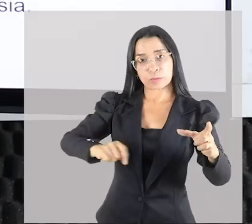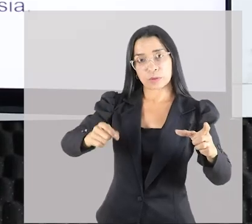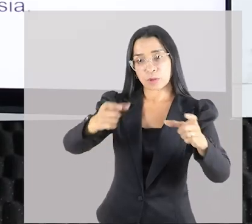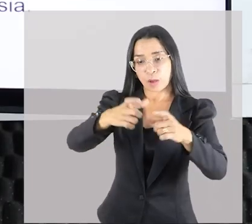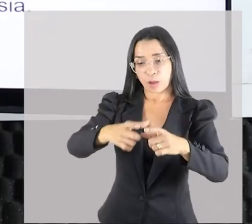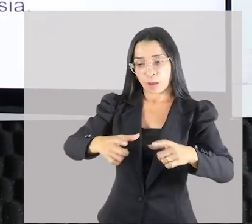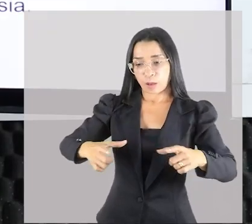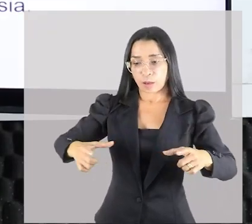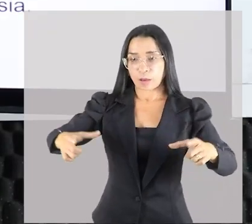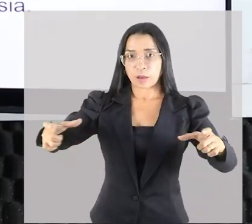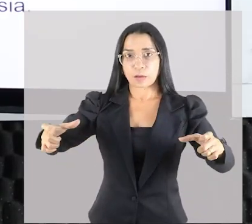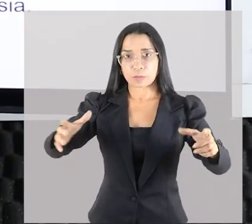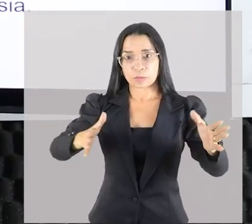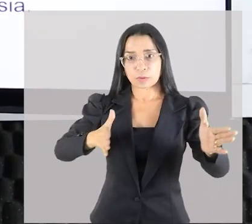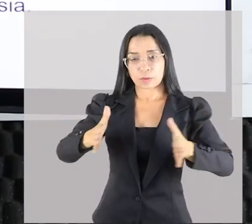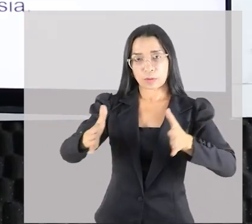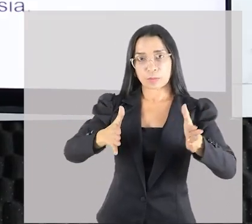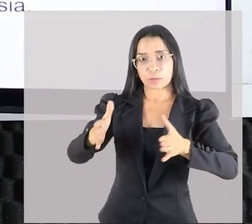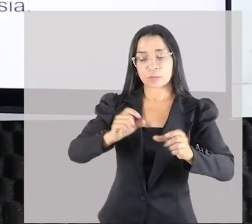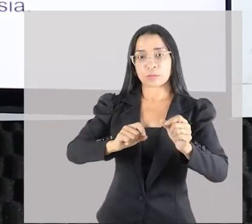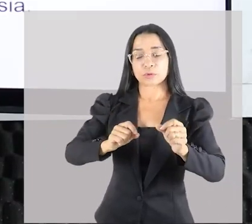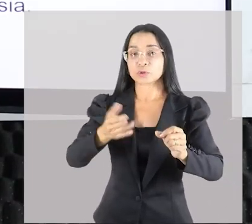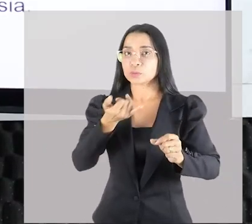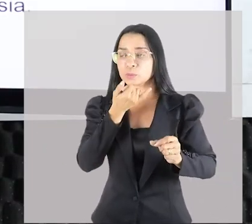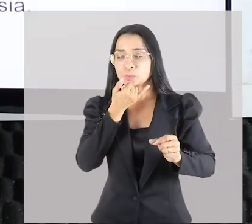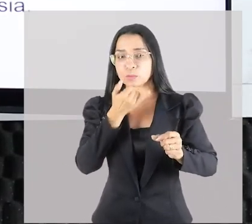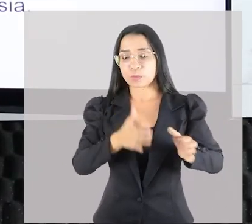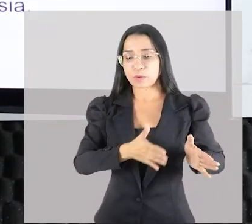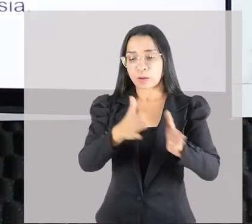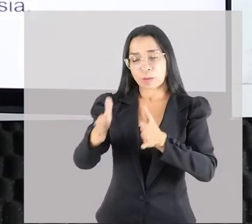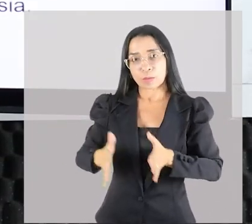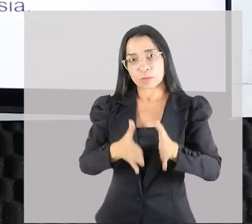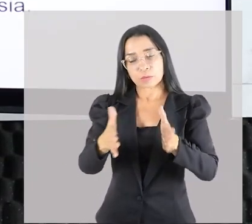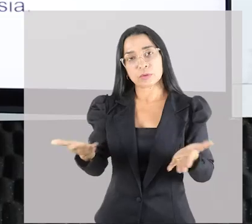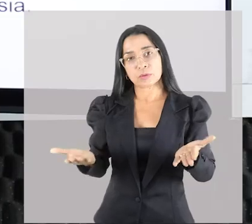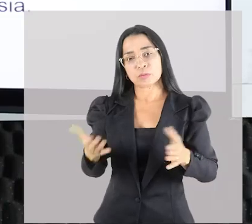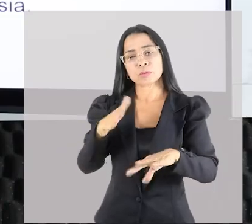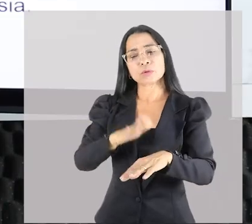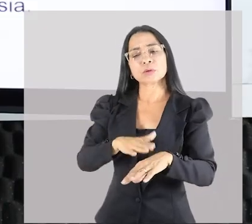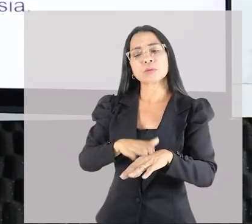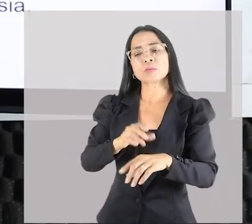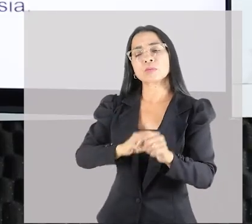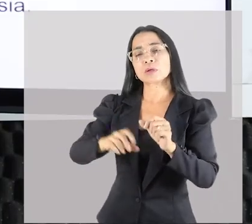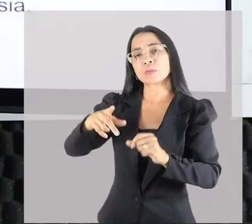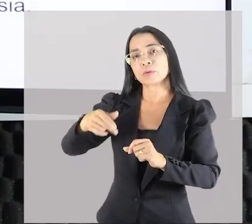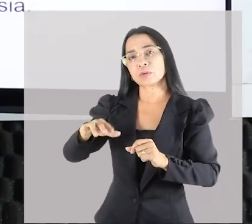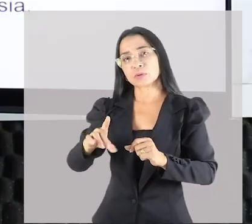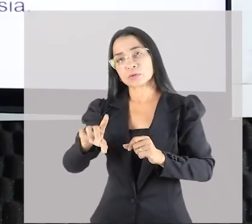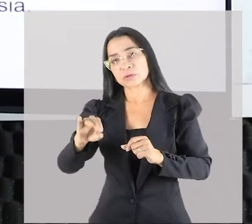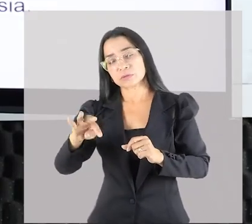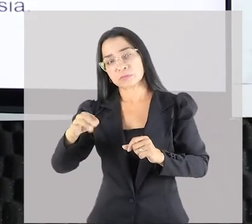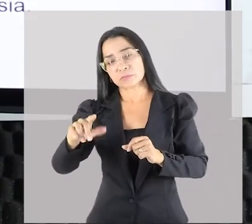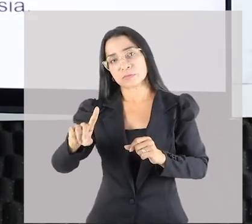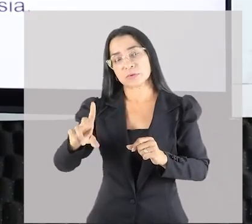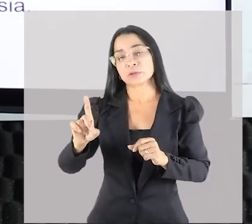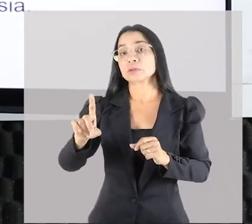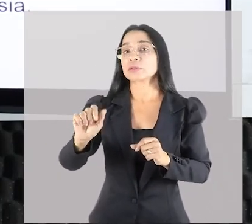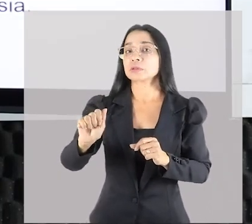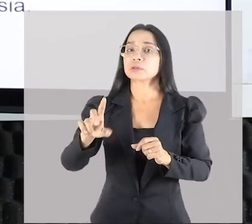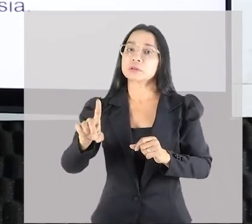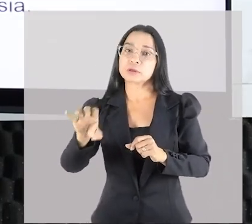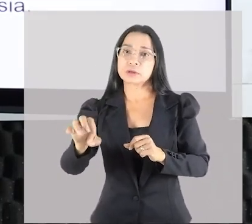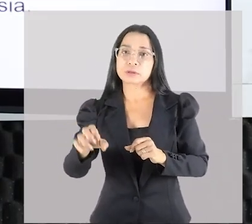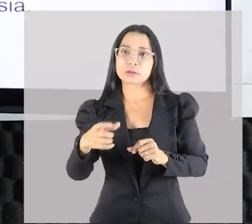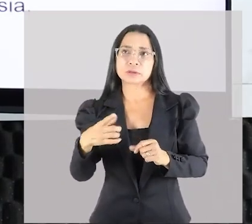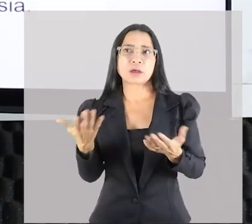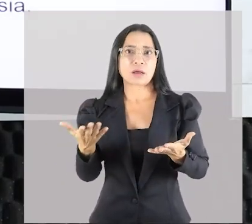produção. Isso chama produtividade. E essa produtividade faz com que haja um excedente, ou seja, uma coisa que